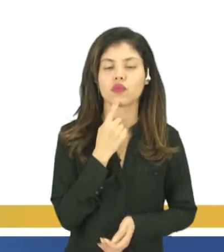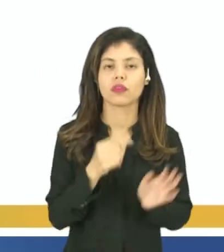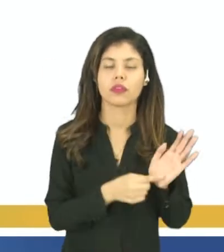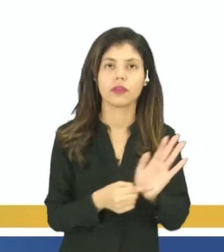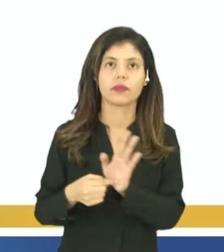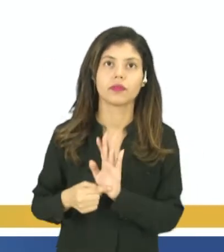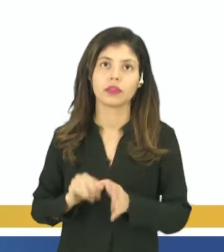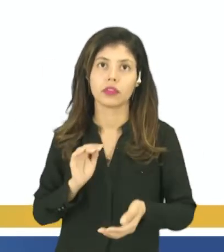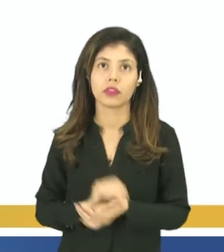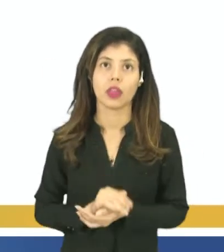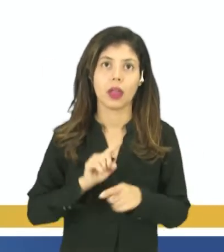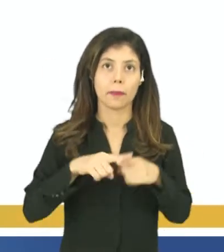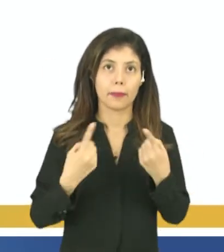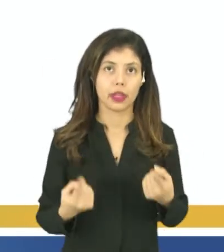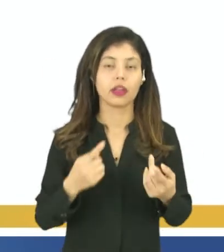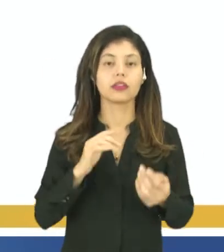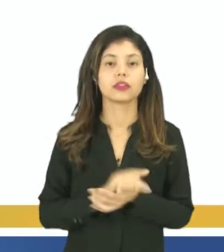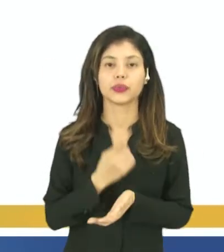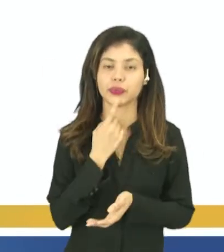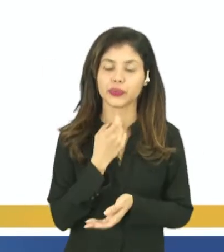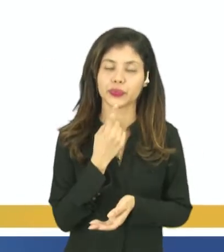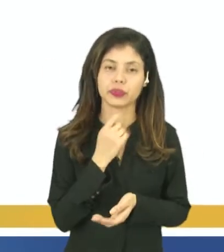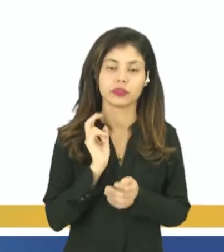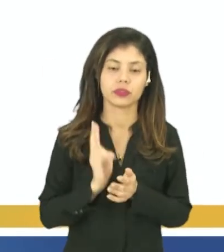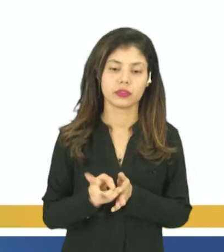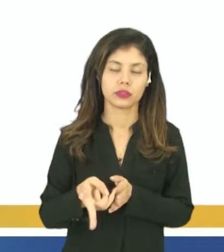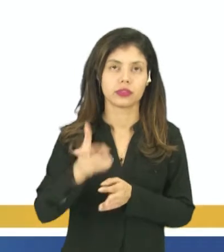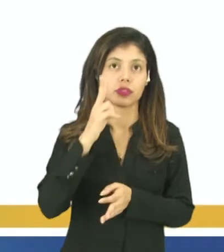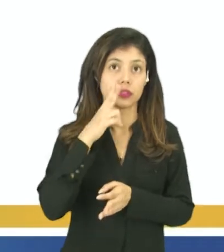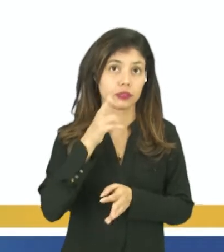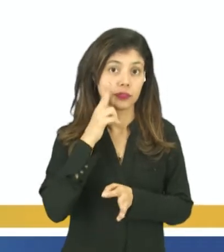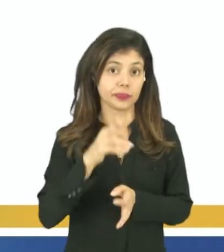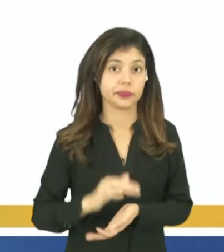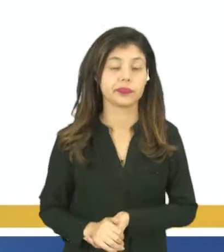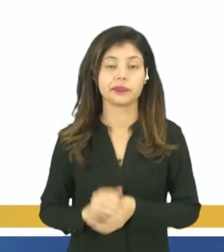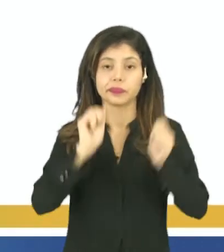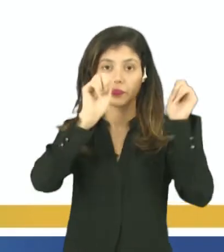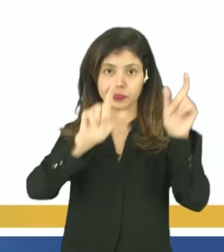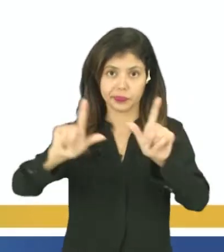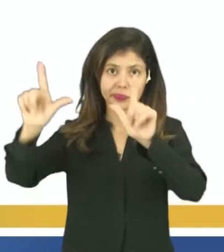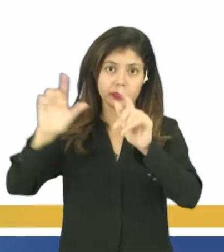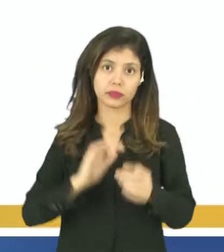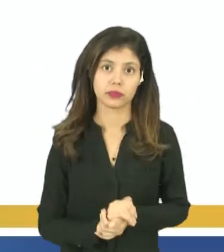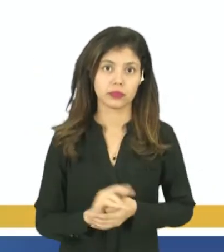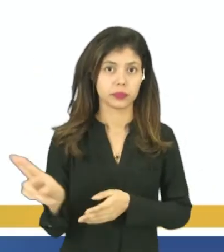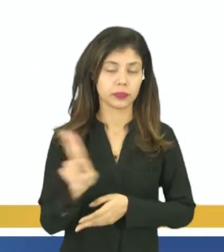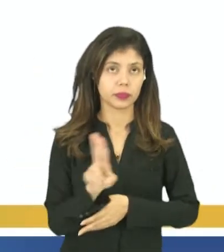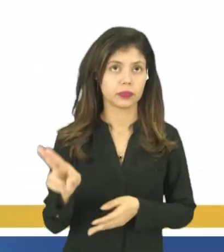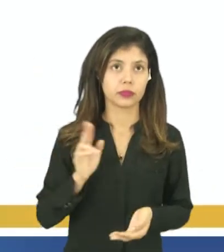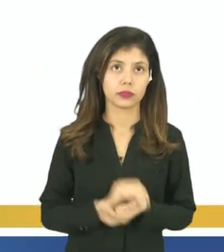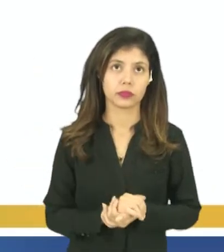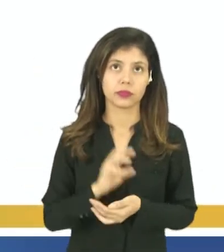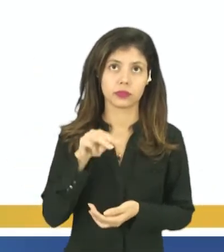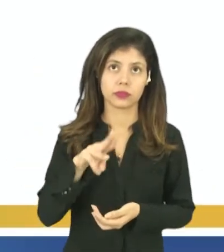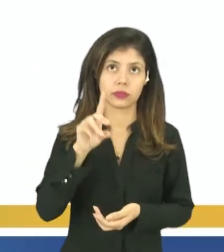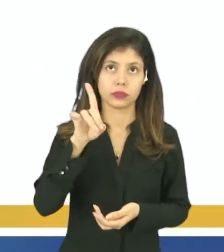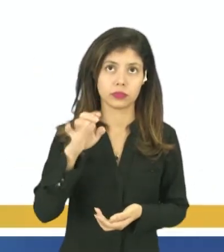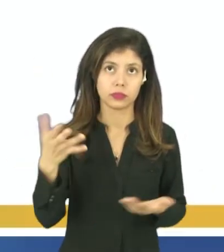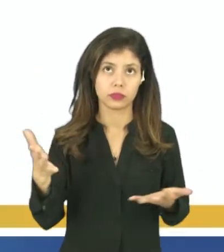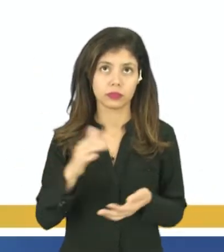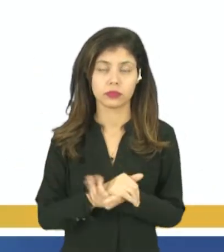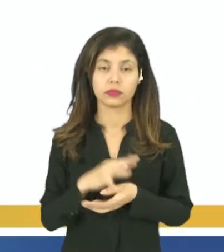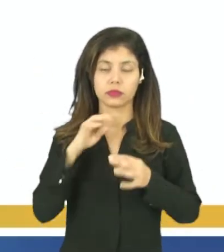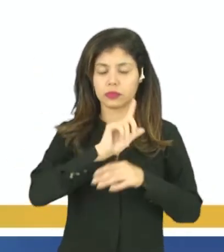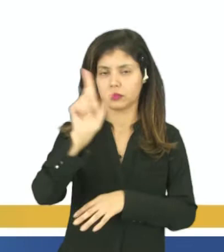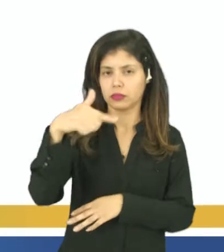está pontilhada, mas é um vermelho contínuo que você verifica aí na tela, é o chamado Muro de Trump. As